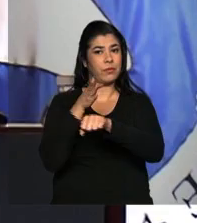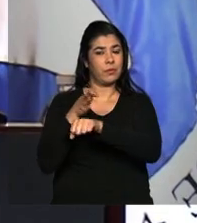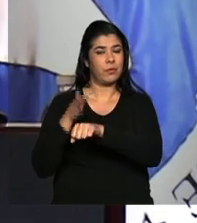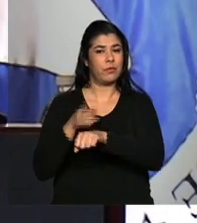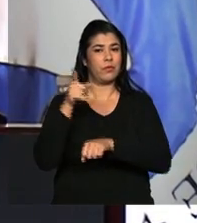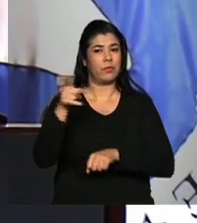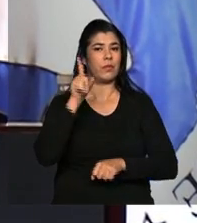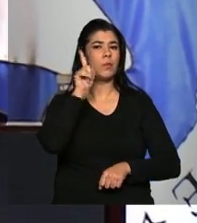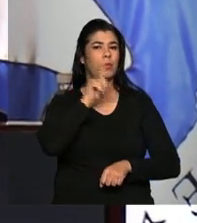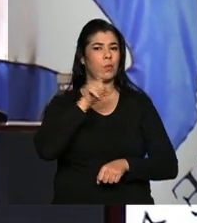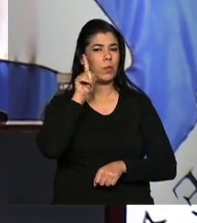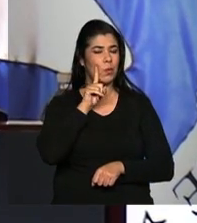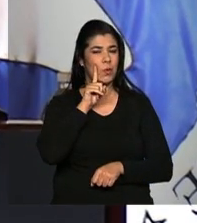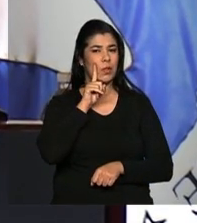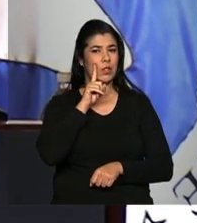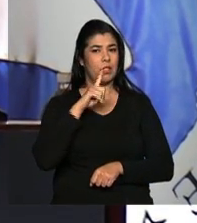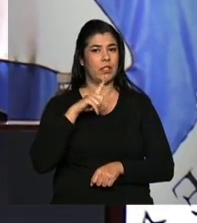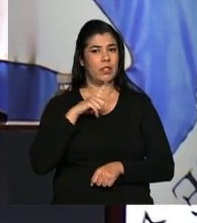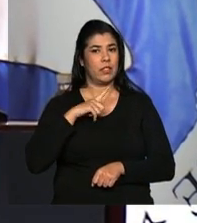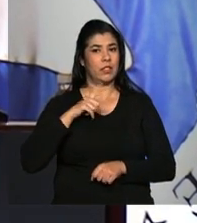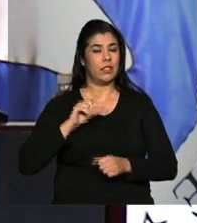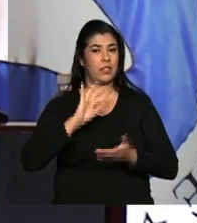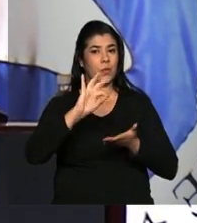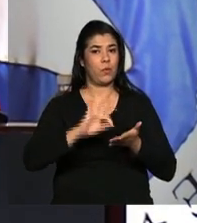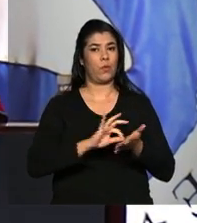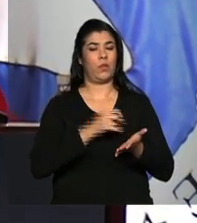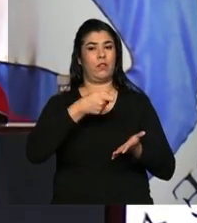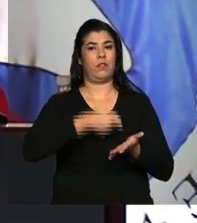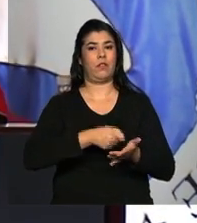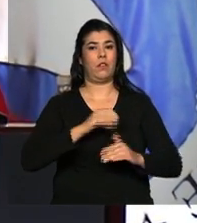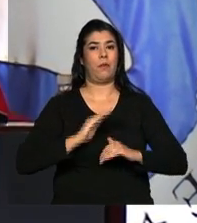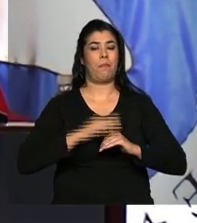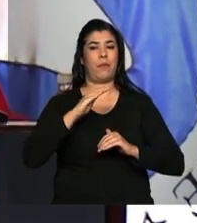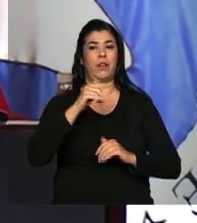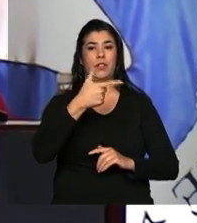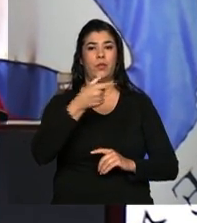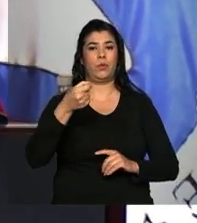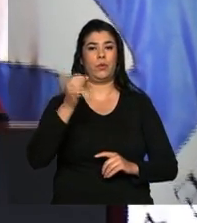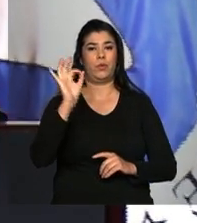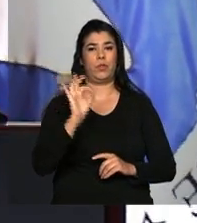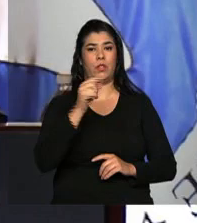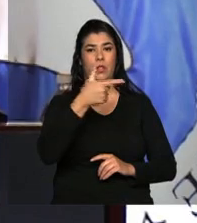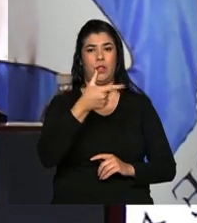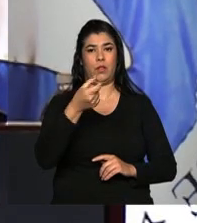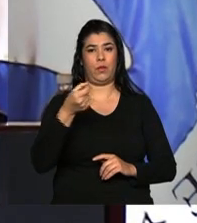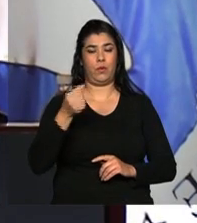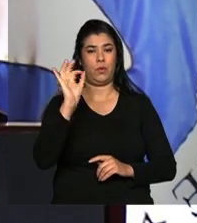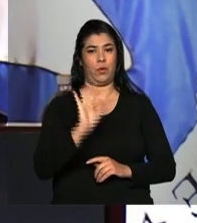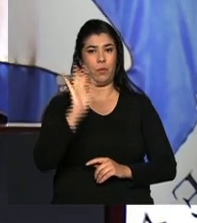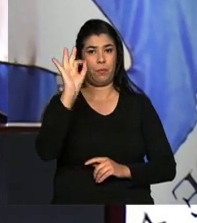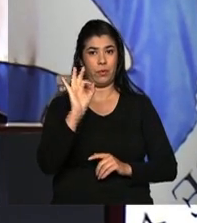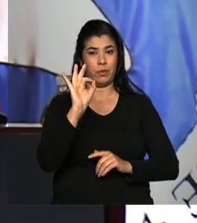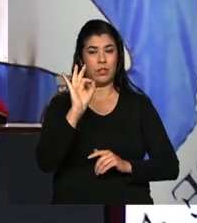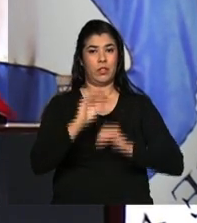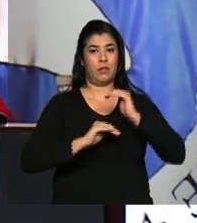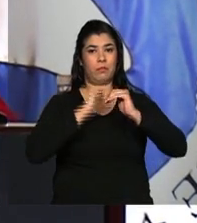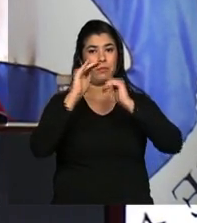um aumento de ativos de mais de 200% desde 2007,